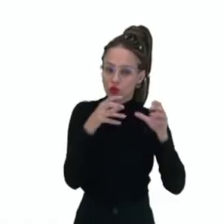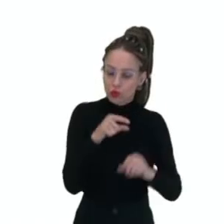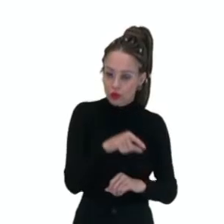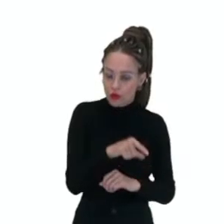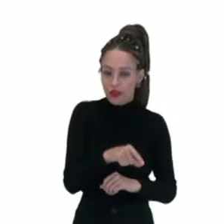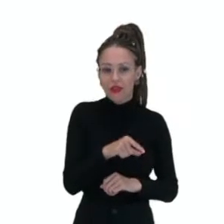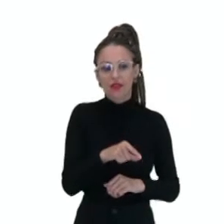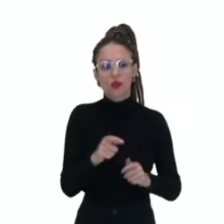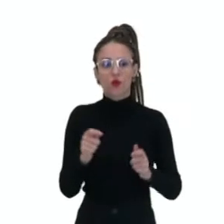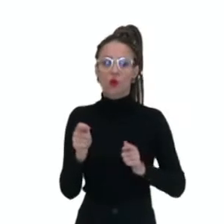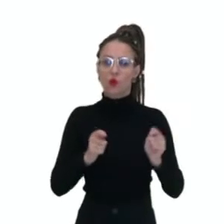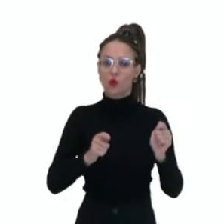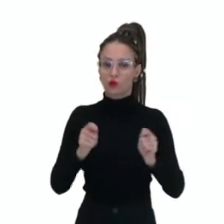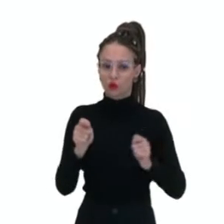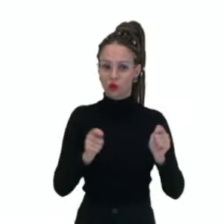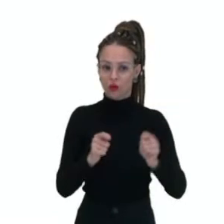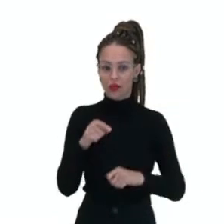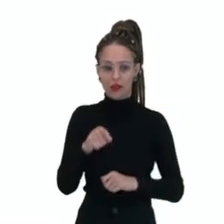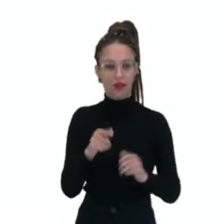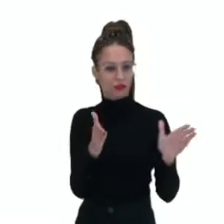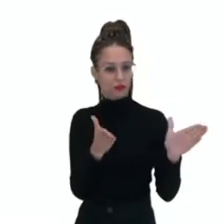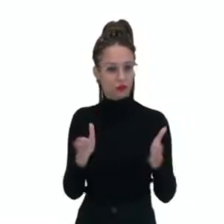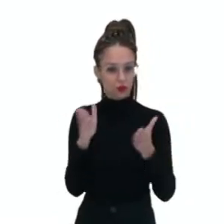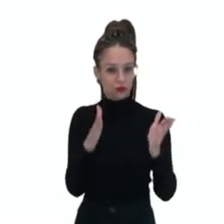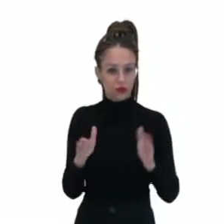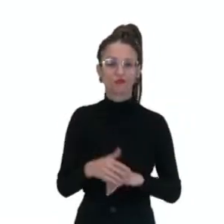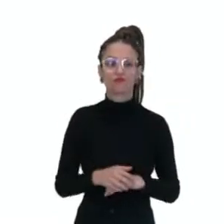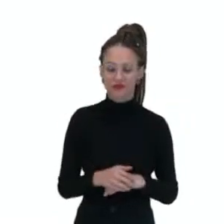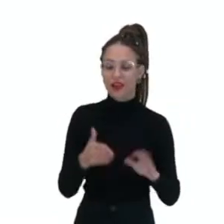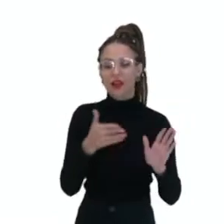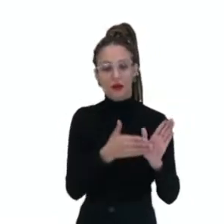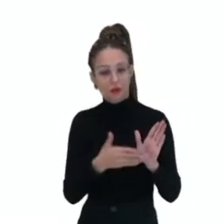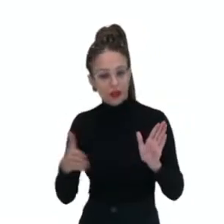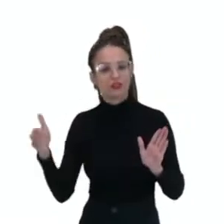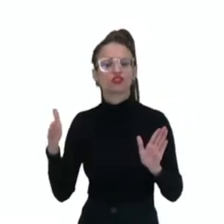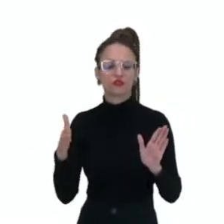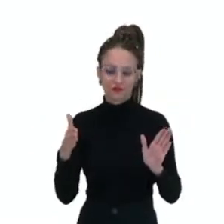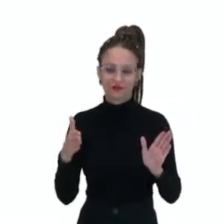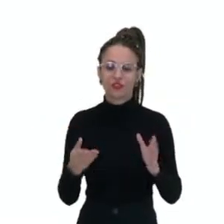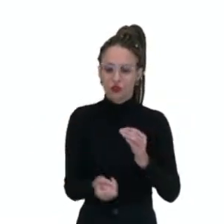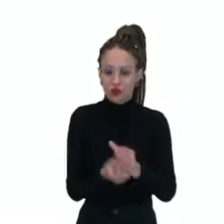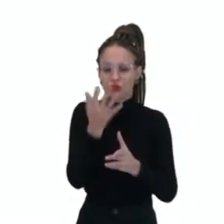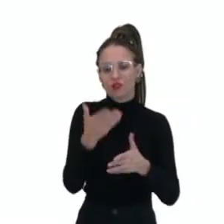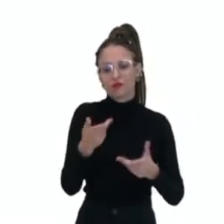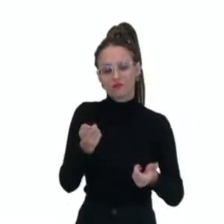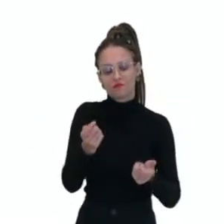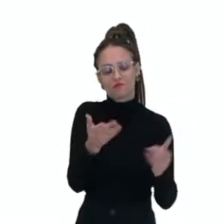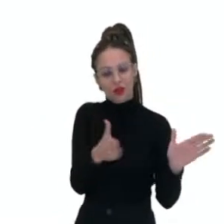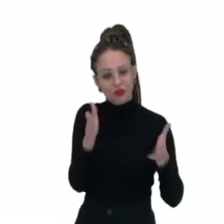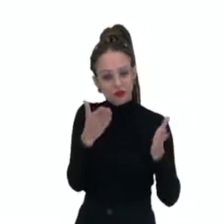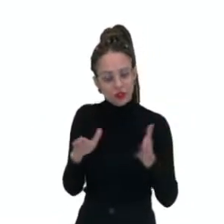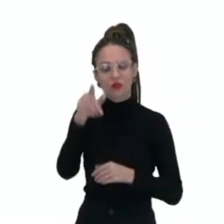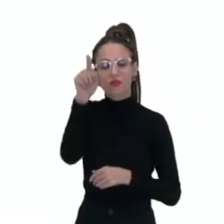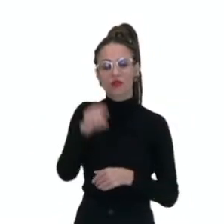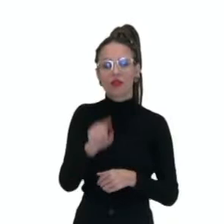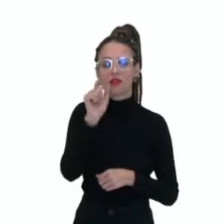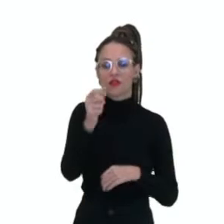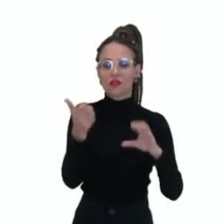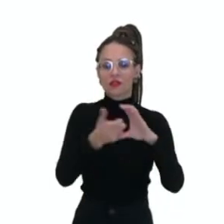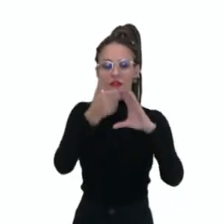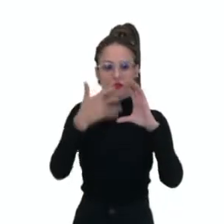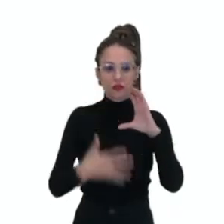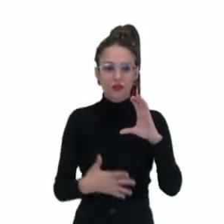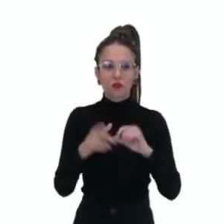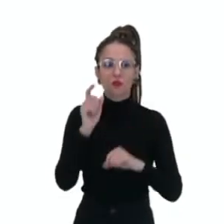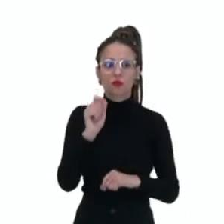para controlar aquela produção. E a partir dali vai surgir a tal manufatura, que era caracterizada inicialmente